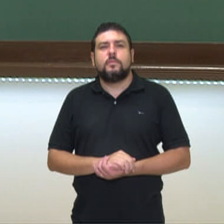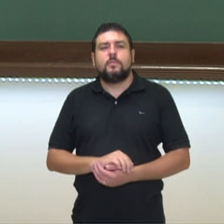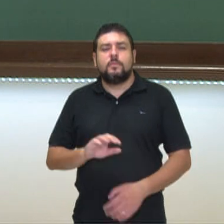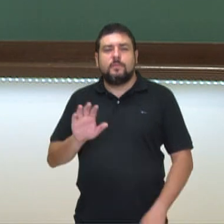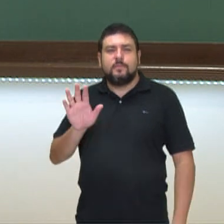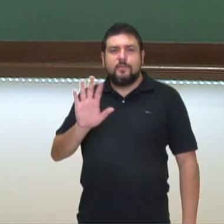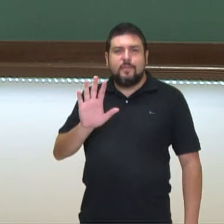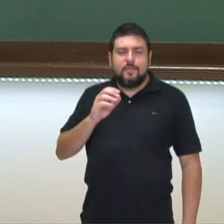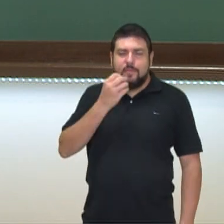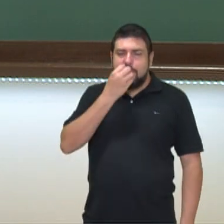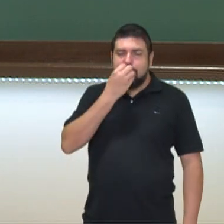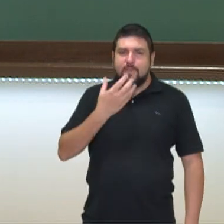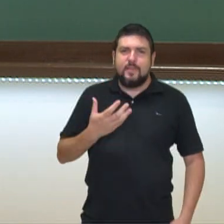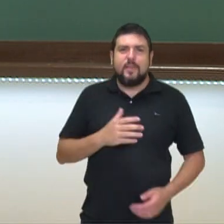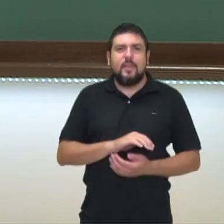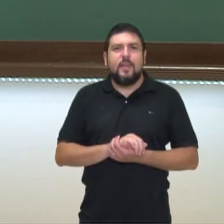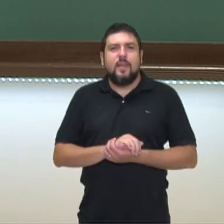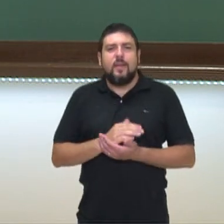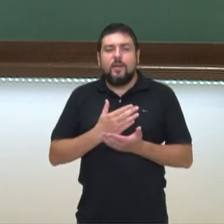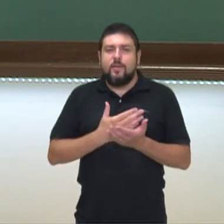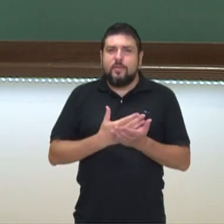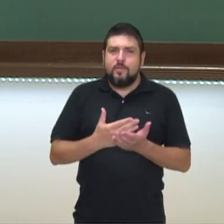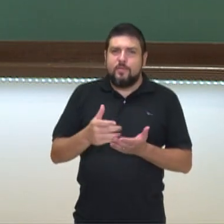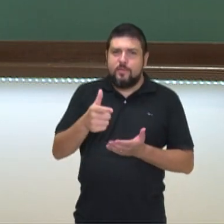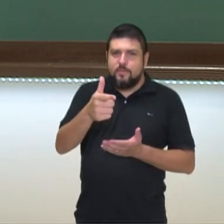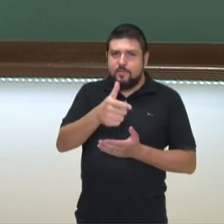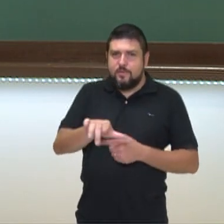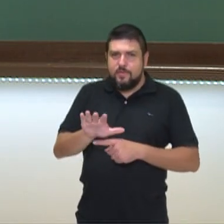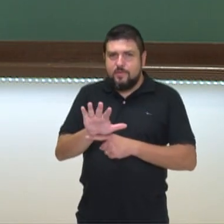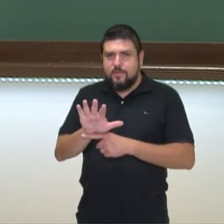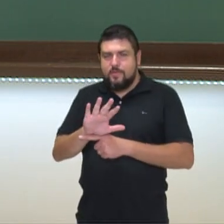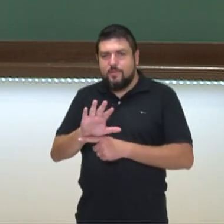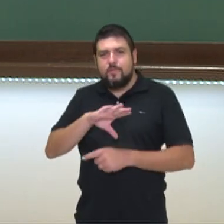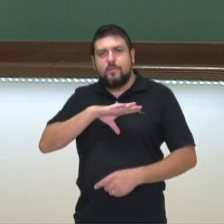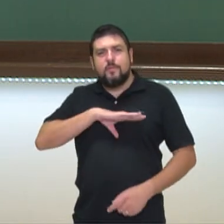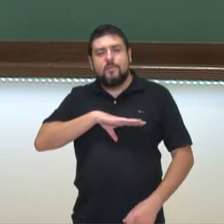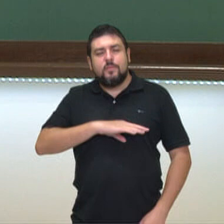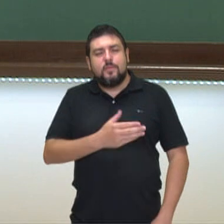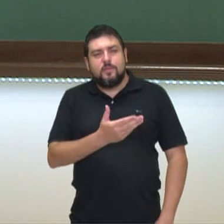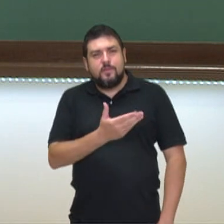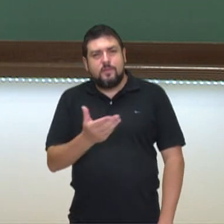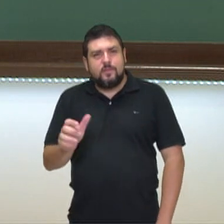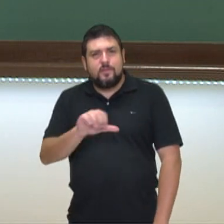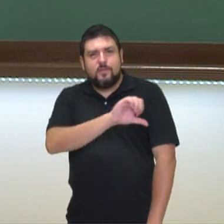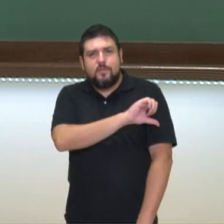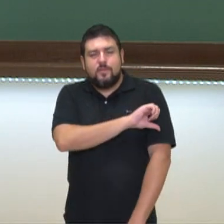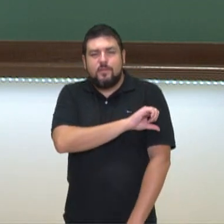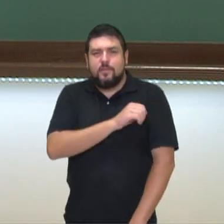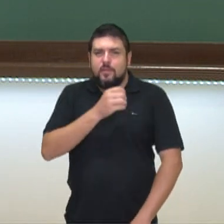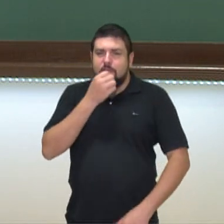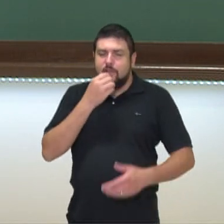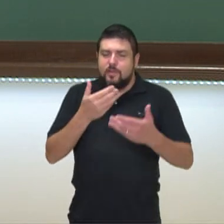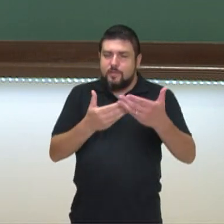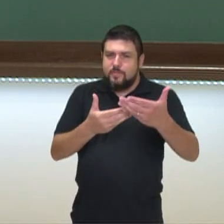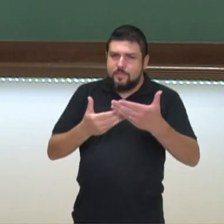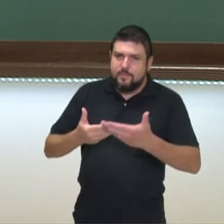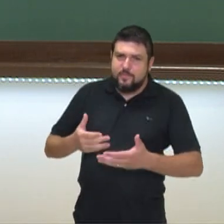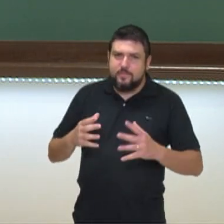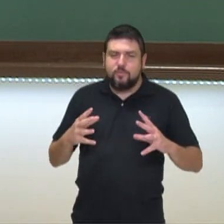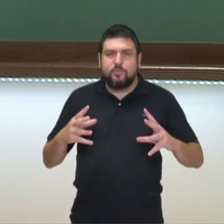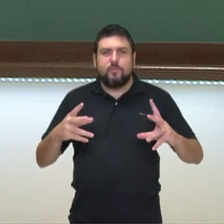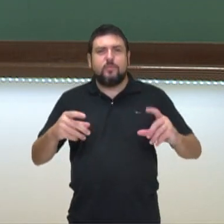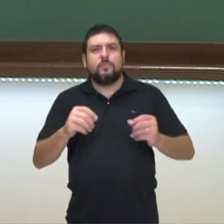Fala galera, beleza? Estamos começando mais um vídeo de língua portuguesa do nono ano. Seja bem-vindo, seja bem-vinda. O